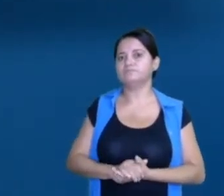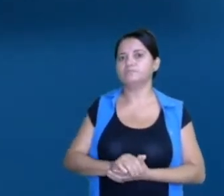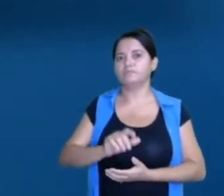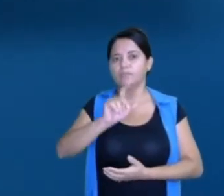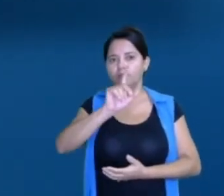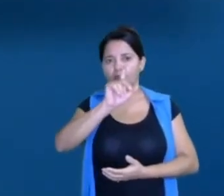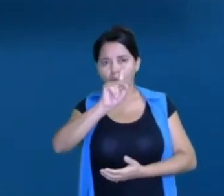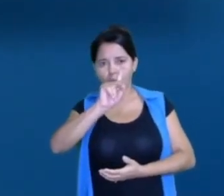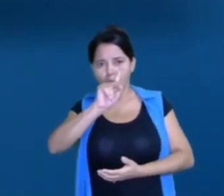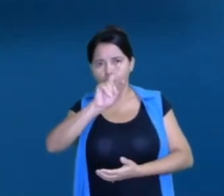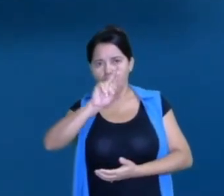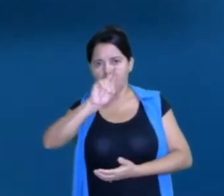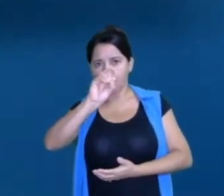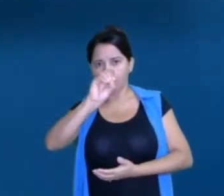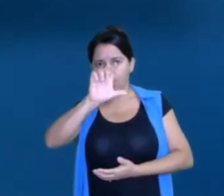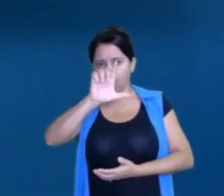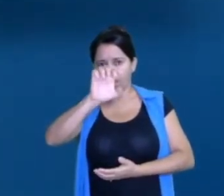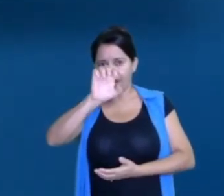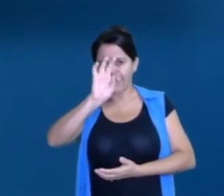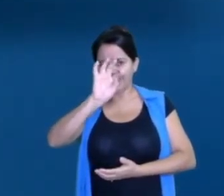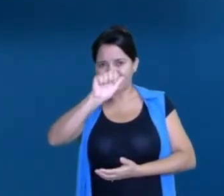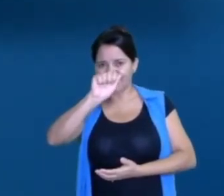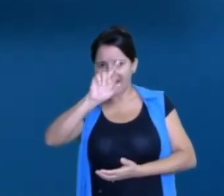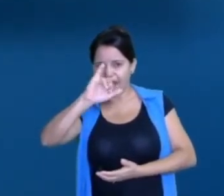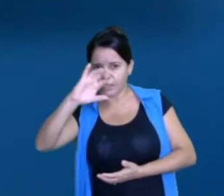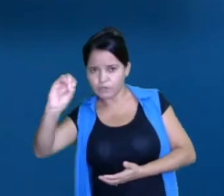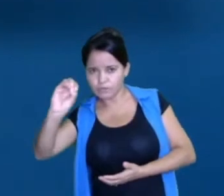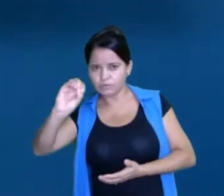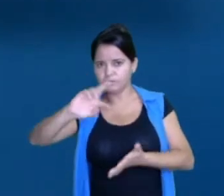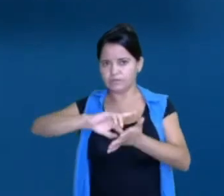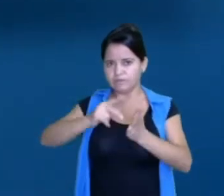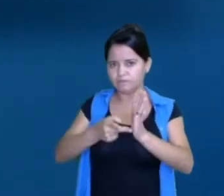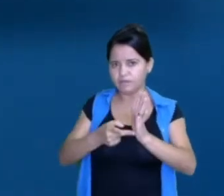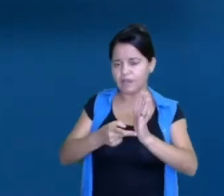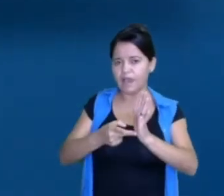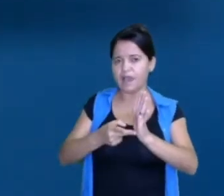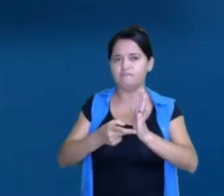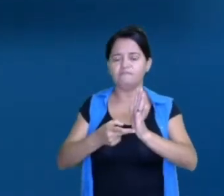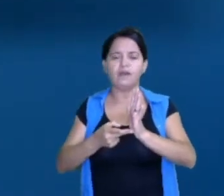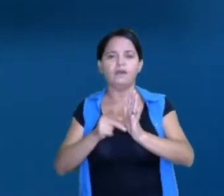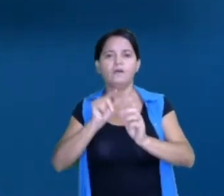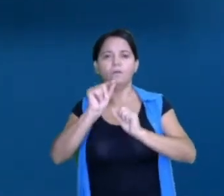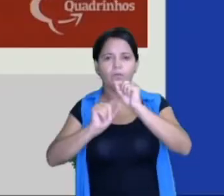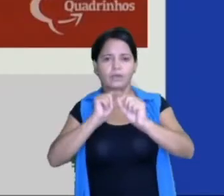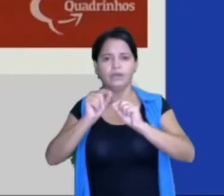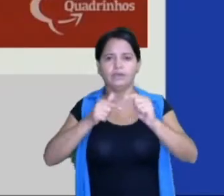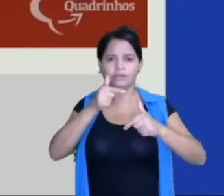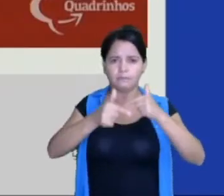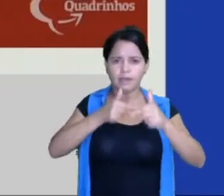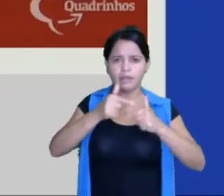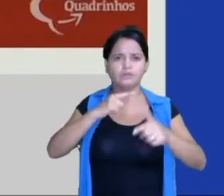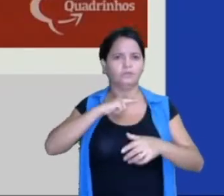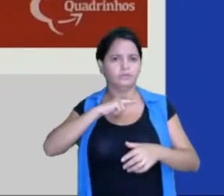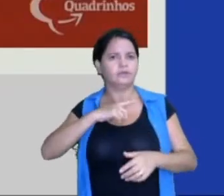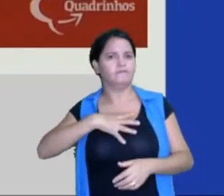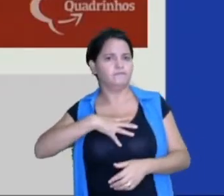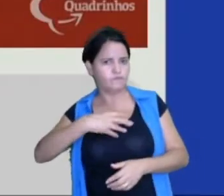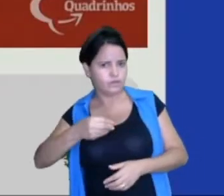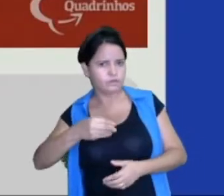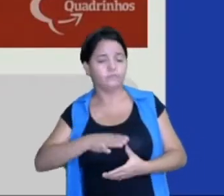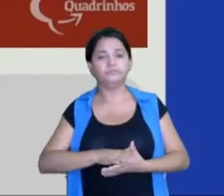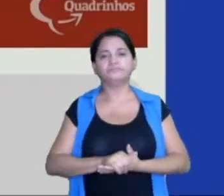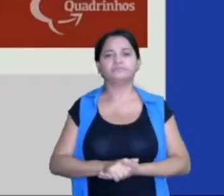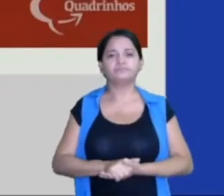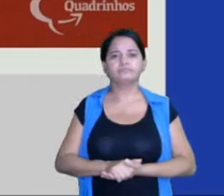vem de prole, trabalhador com filho, tá bom? Vamos abrir a imagem, eu vou explicar mais um pouco para vocês. Vamos viajar nessa